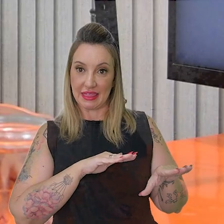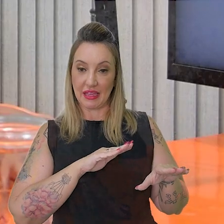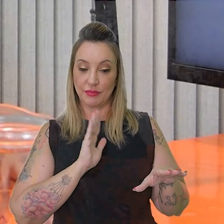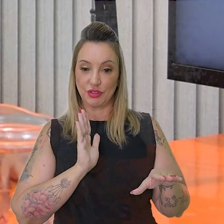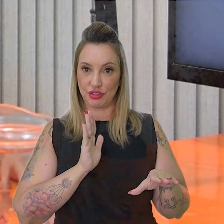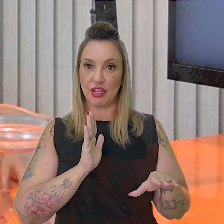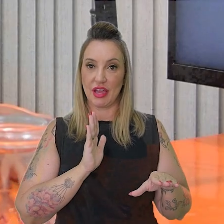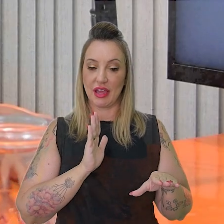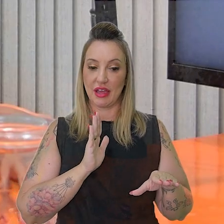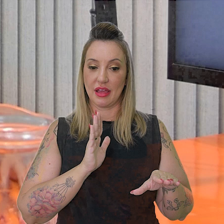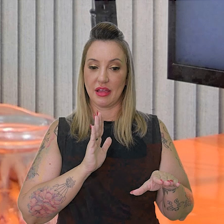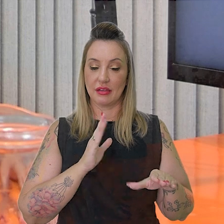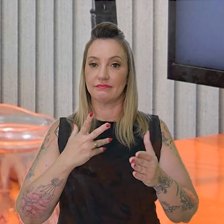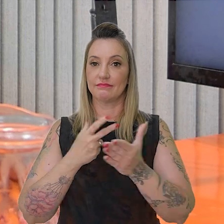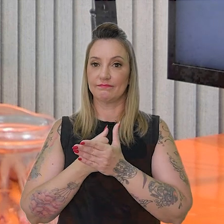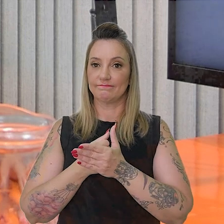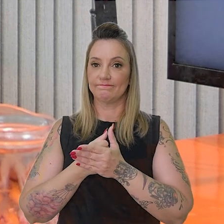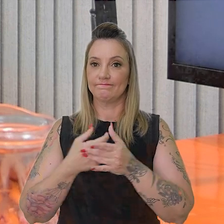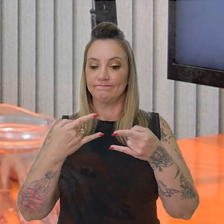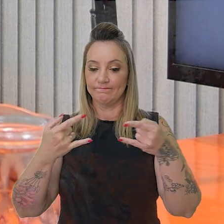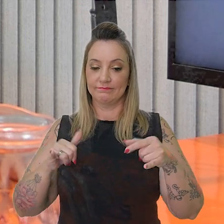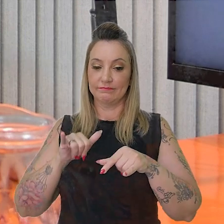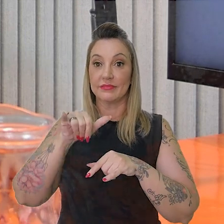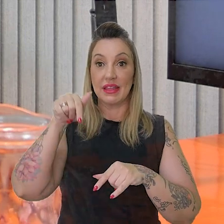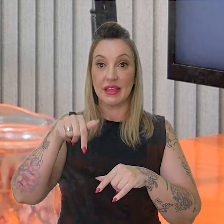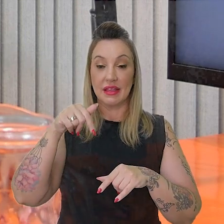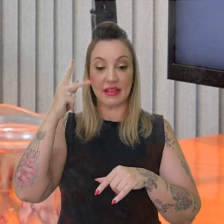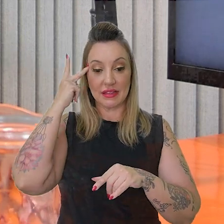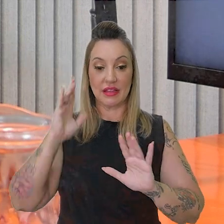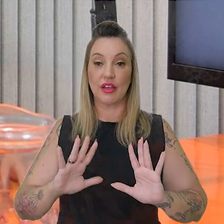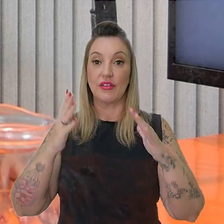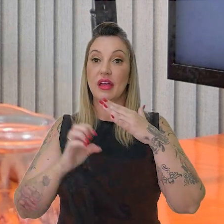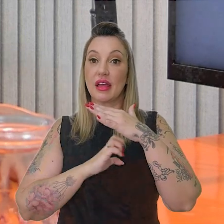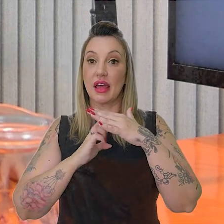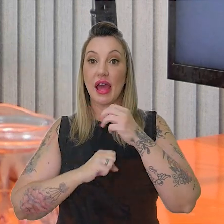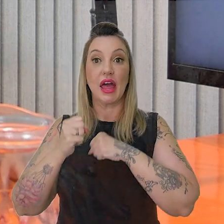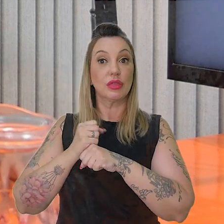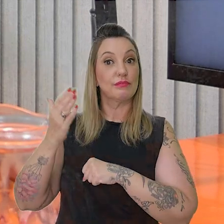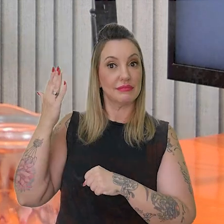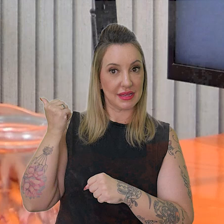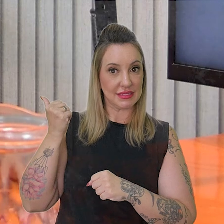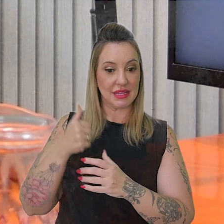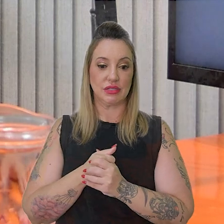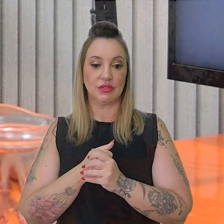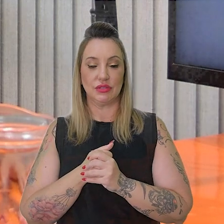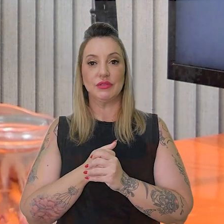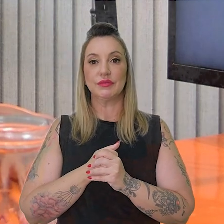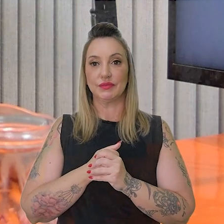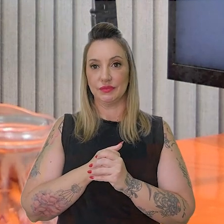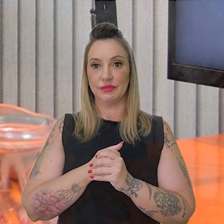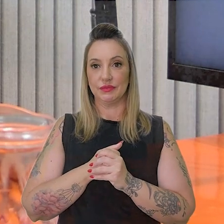eu já tava com ingresso comprado passagem comprada para estar em São Paulo pro festival de empreendedora do ano passado